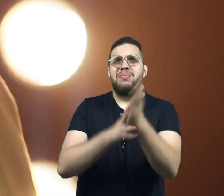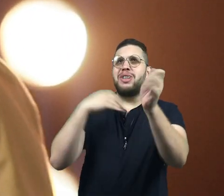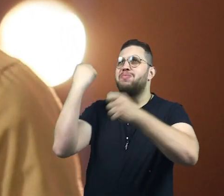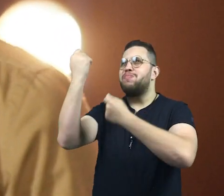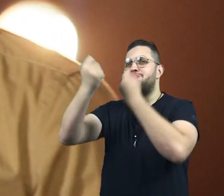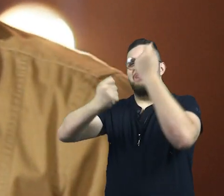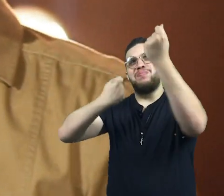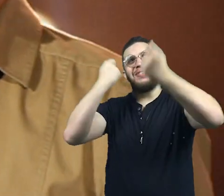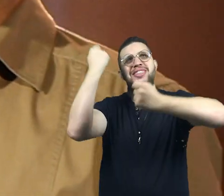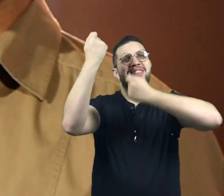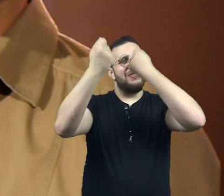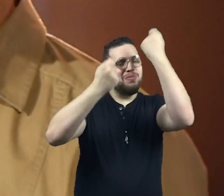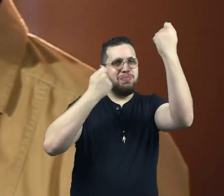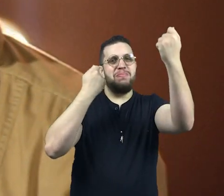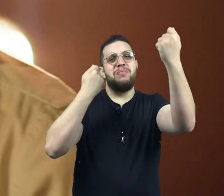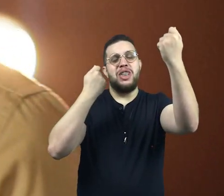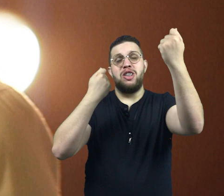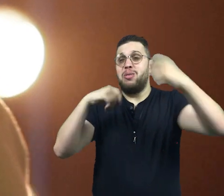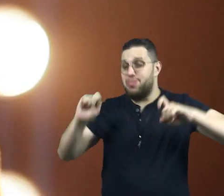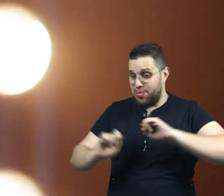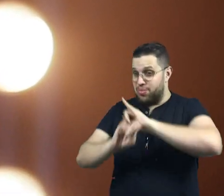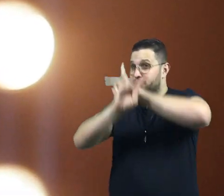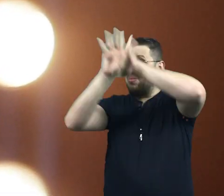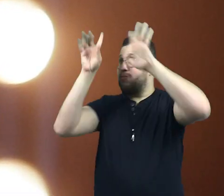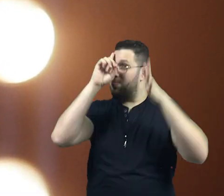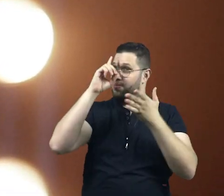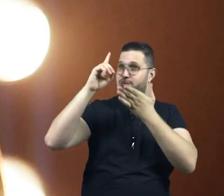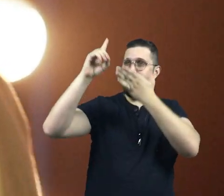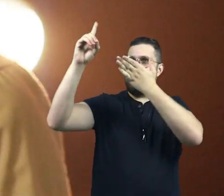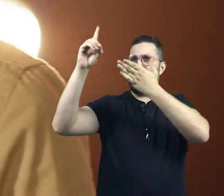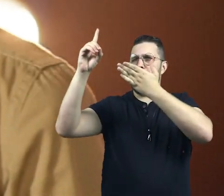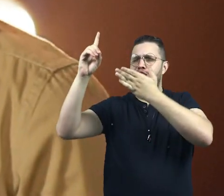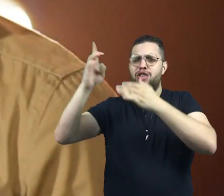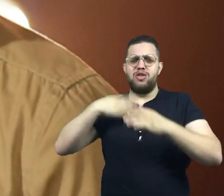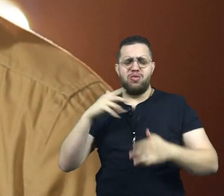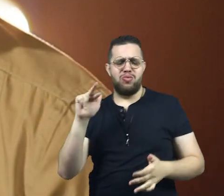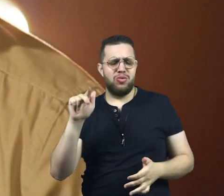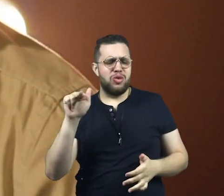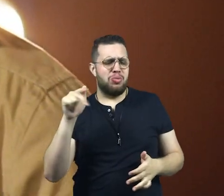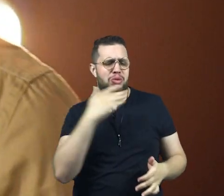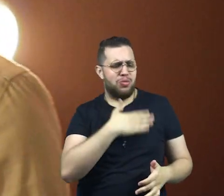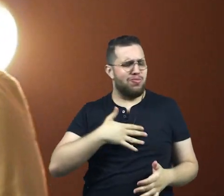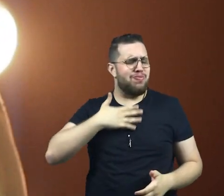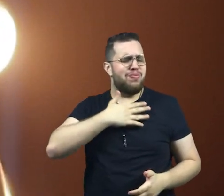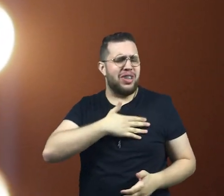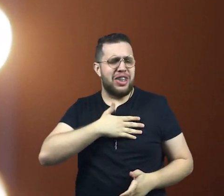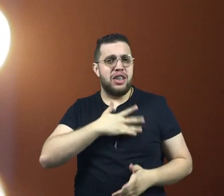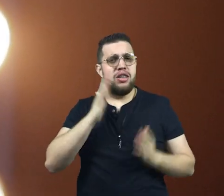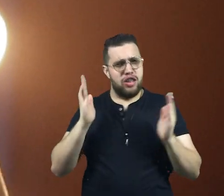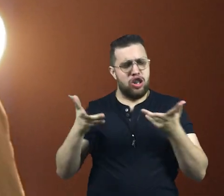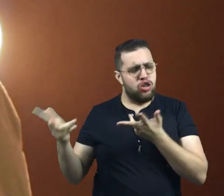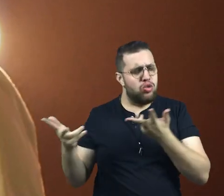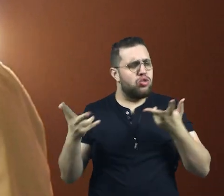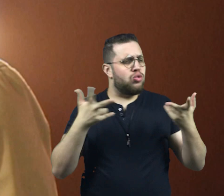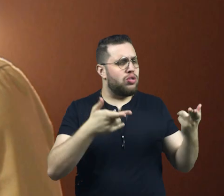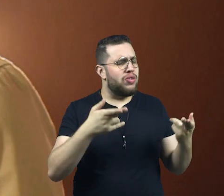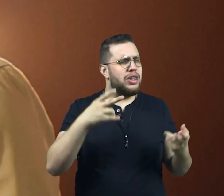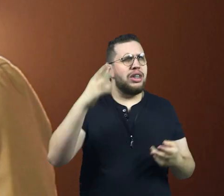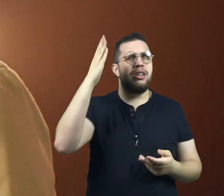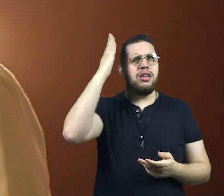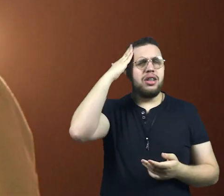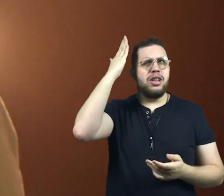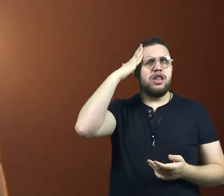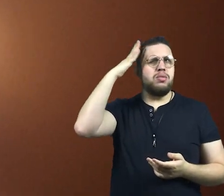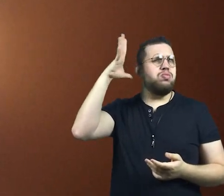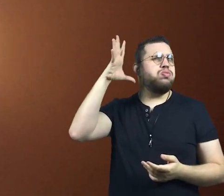Aleluia, glória a Deus, querido irmão, querida irmã, quero te convidar a meditar na palavra comigo neste